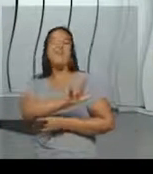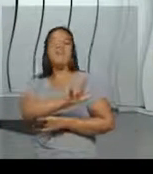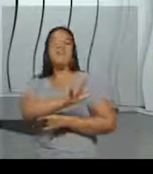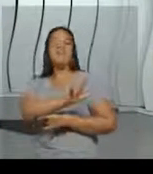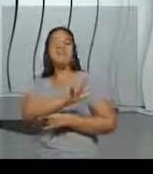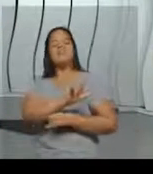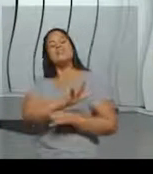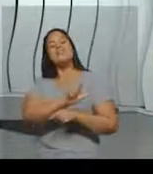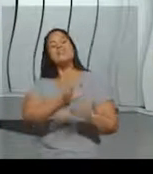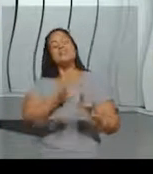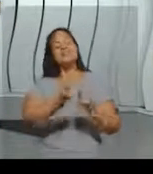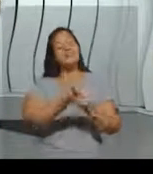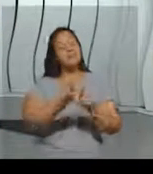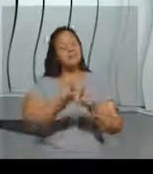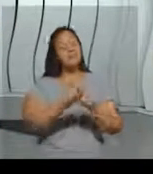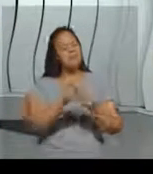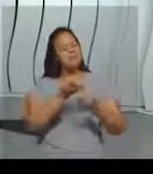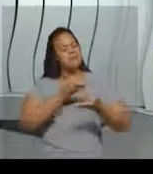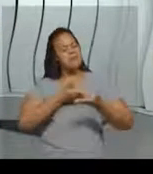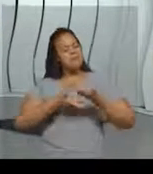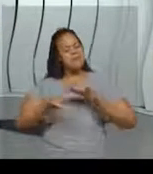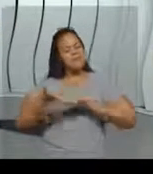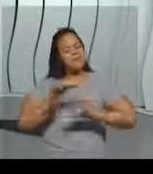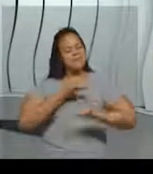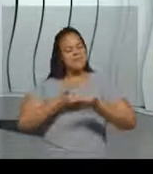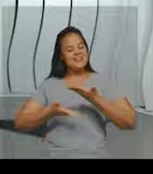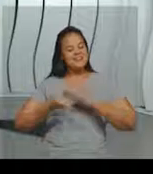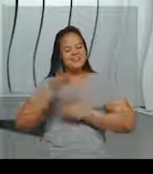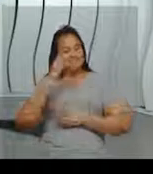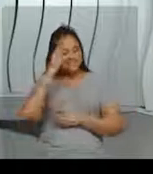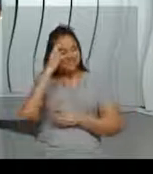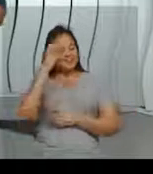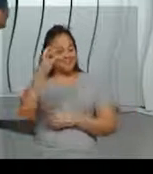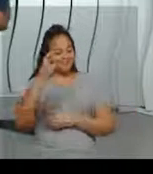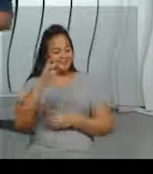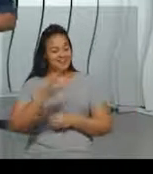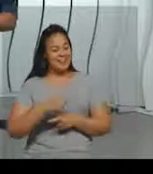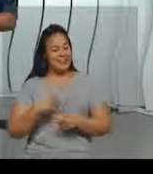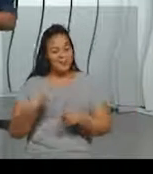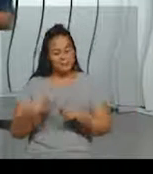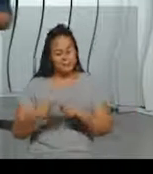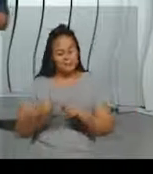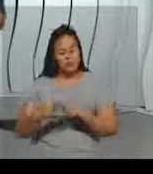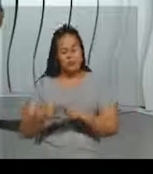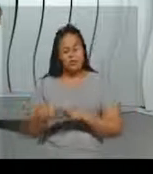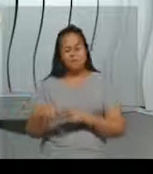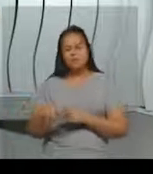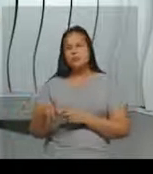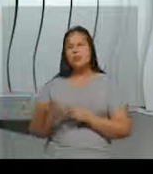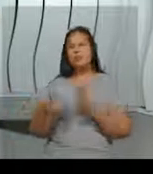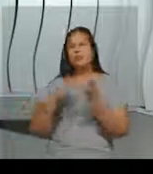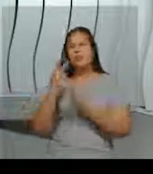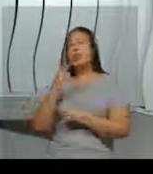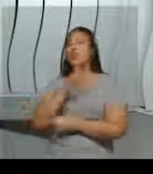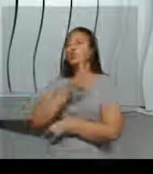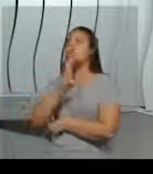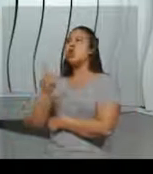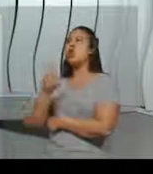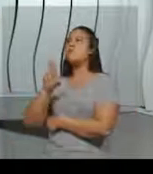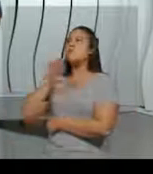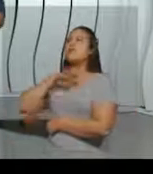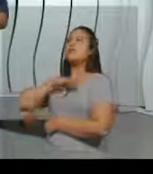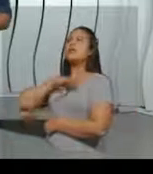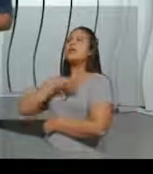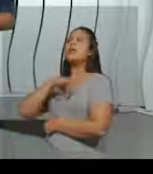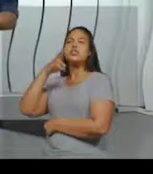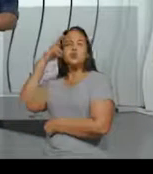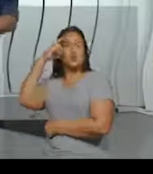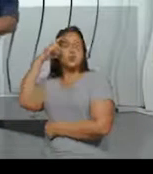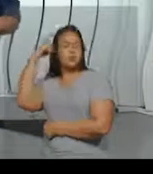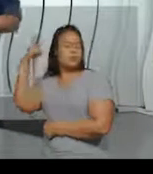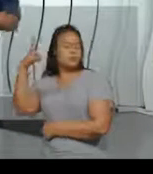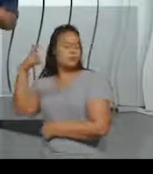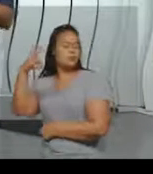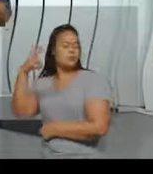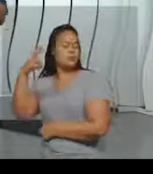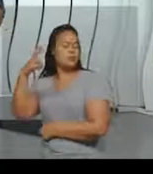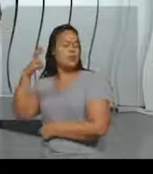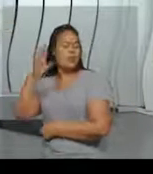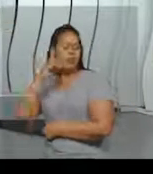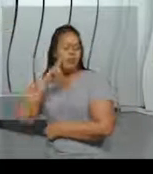meio dessa cultura. E por que eu estou chamando de cultura? Porque, como a gente já tem